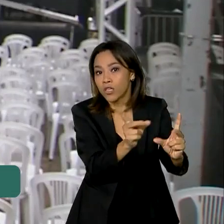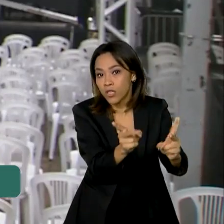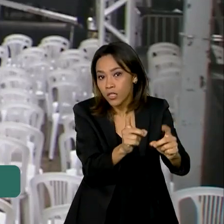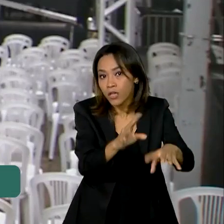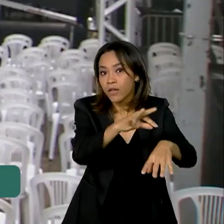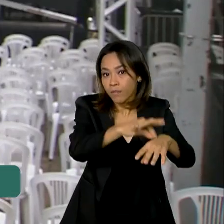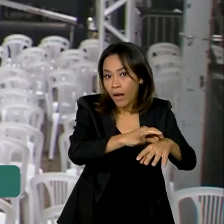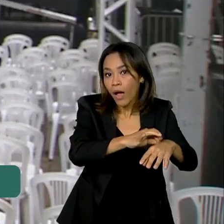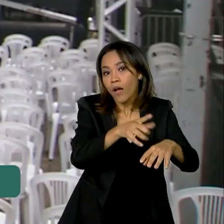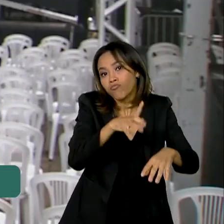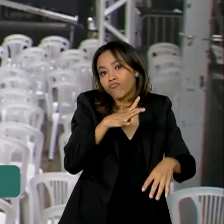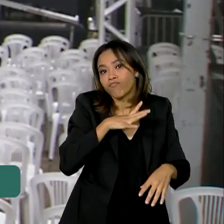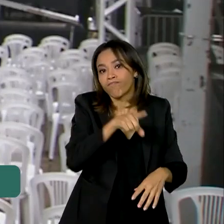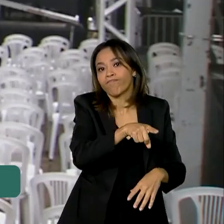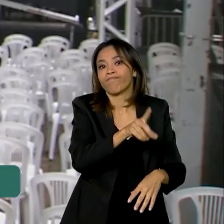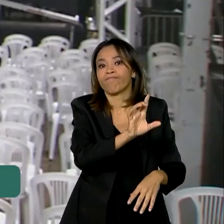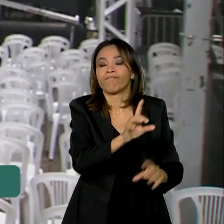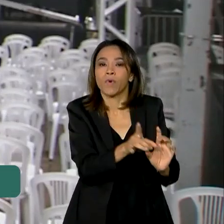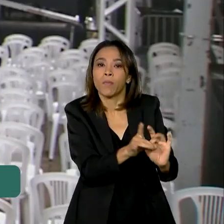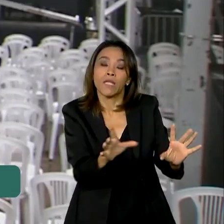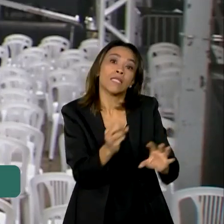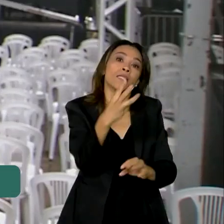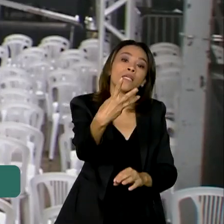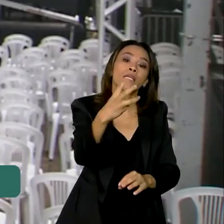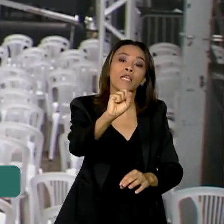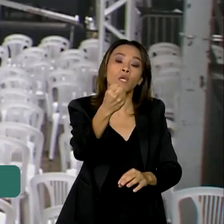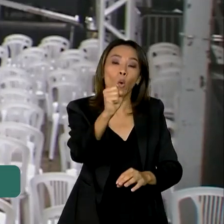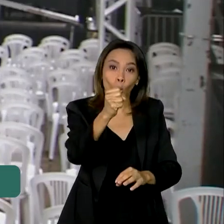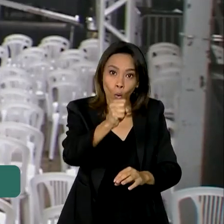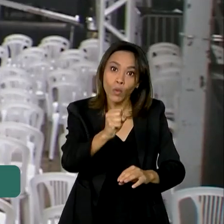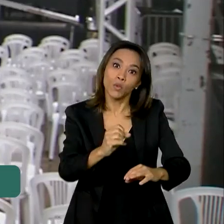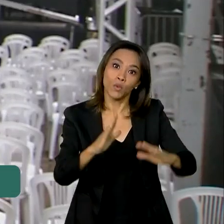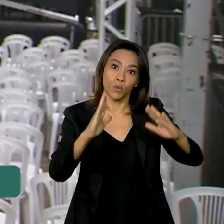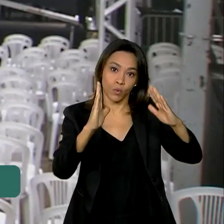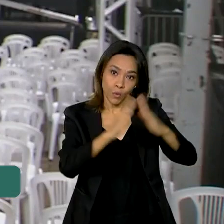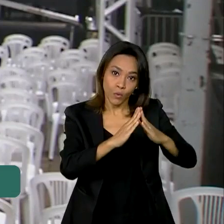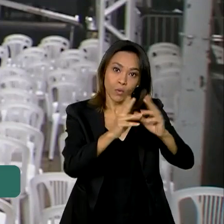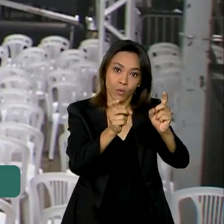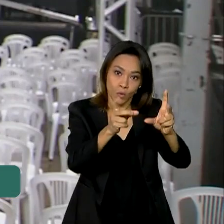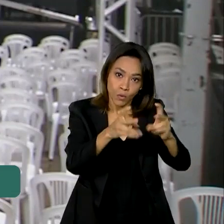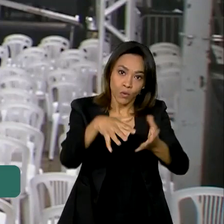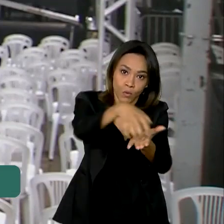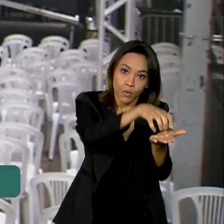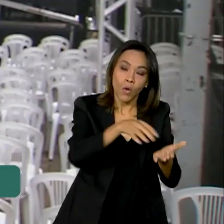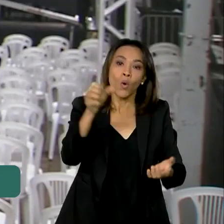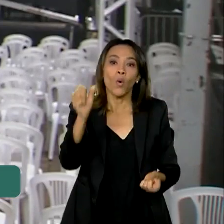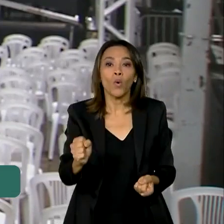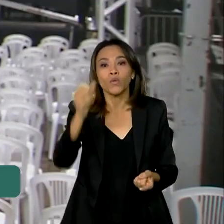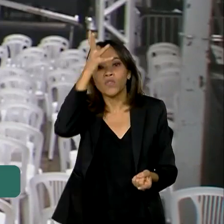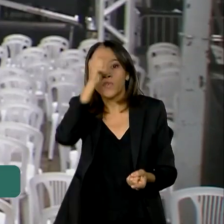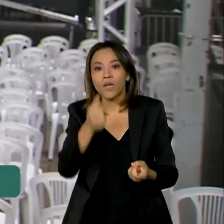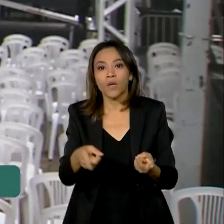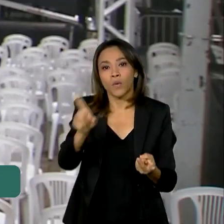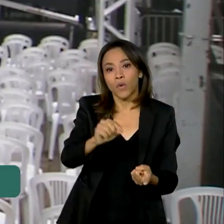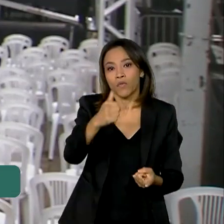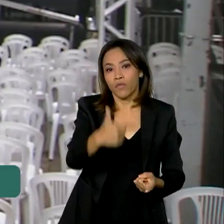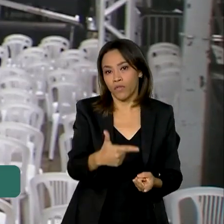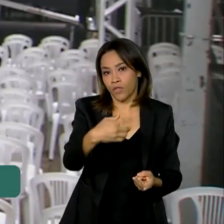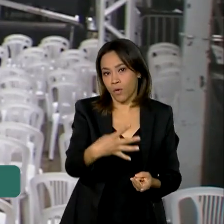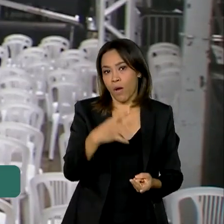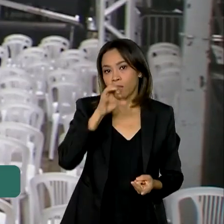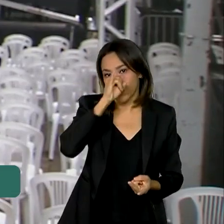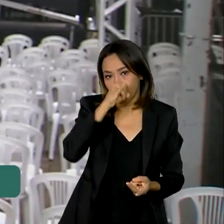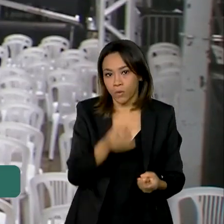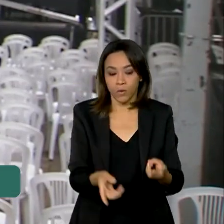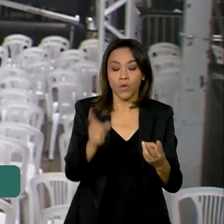asiático. 38 frigoríficos foram credenciados pela China este ano, sendo 8 de frango, 24 de bovinos, 1